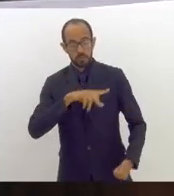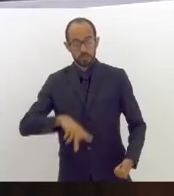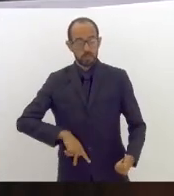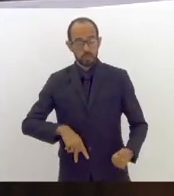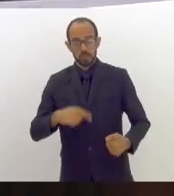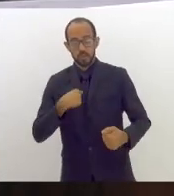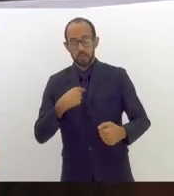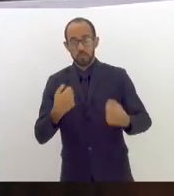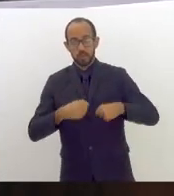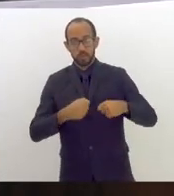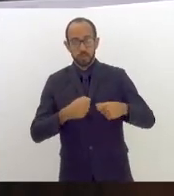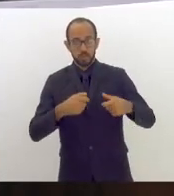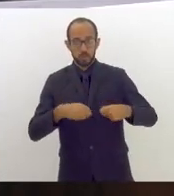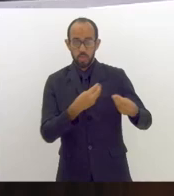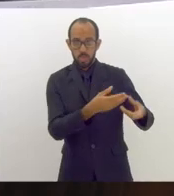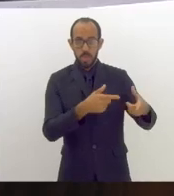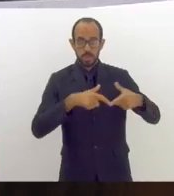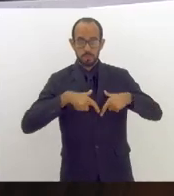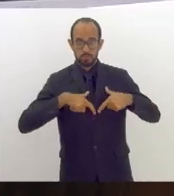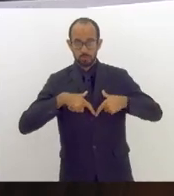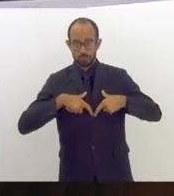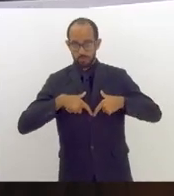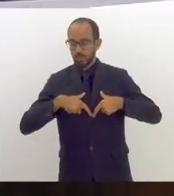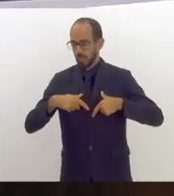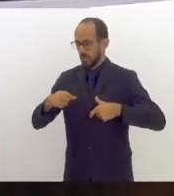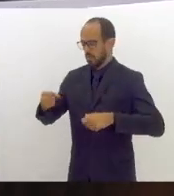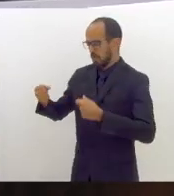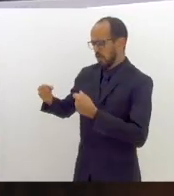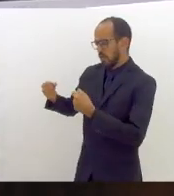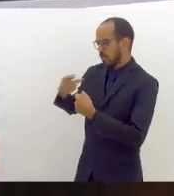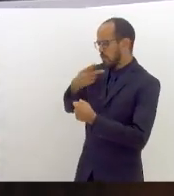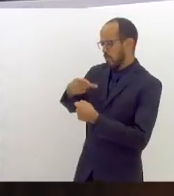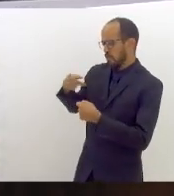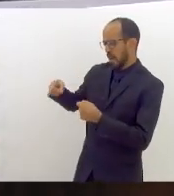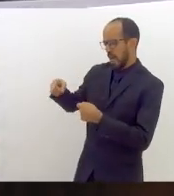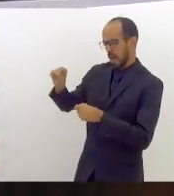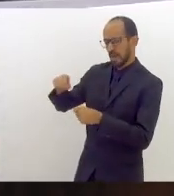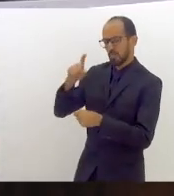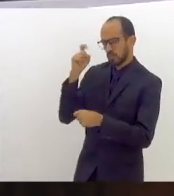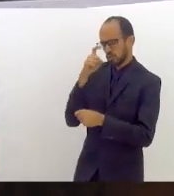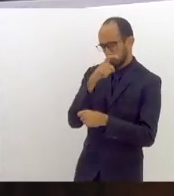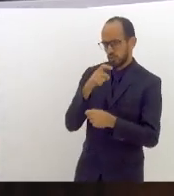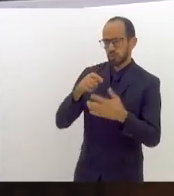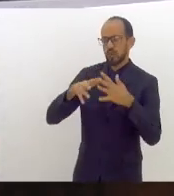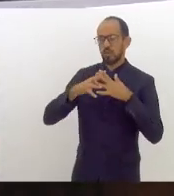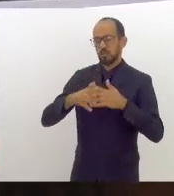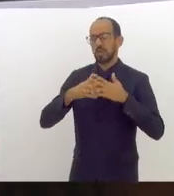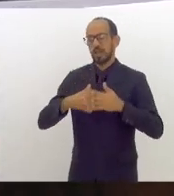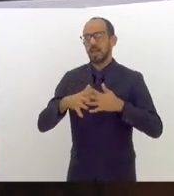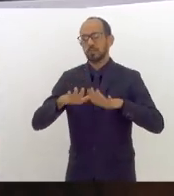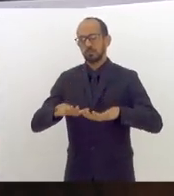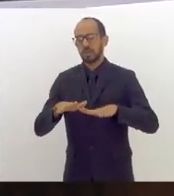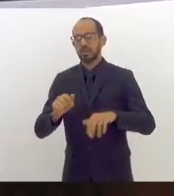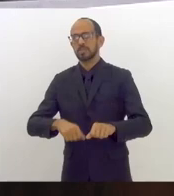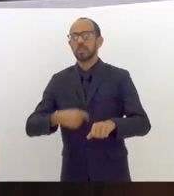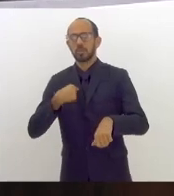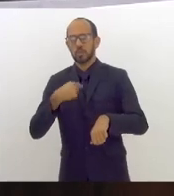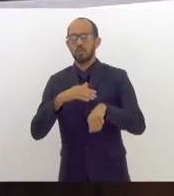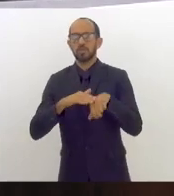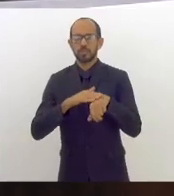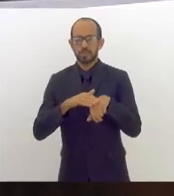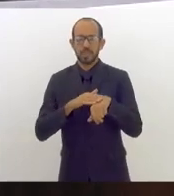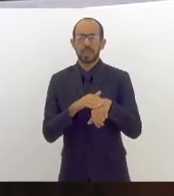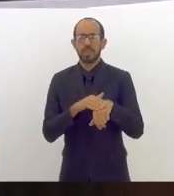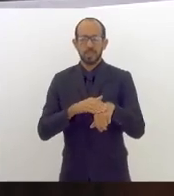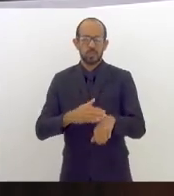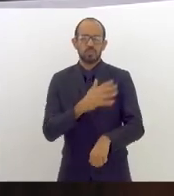ele eu tenho que ter antes de acabar o mandato eu falei vou falar com ele tem uma agenda difícil uma agenda complicada falei com General e